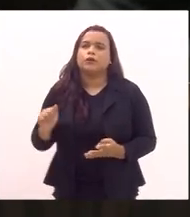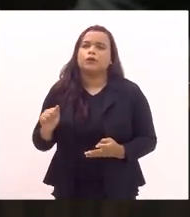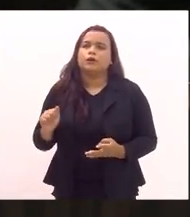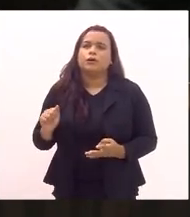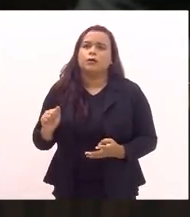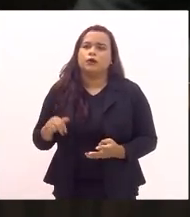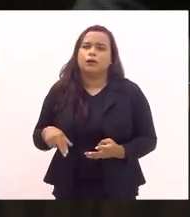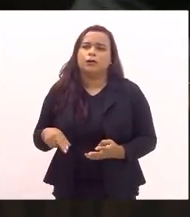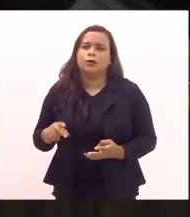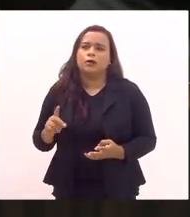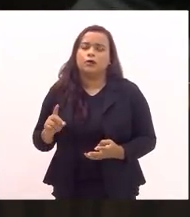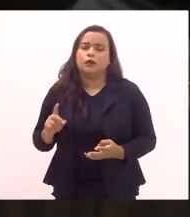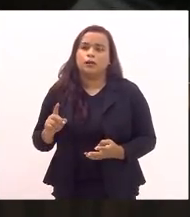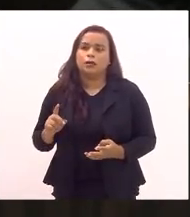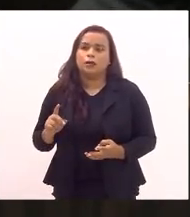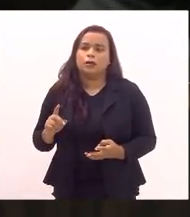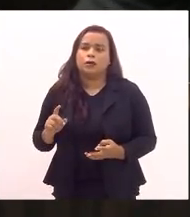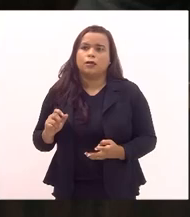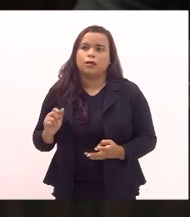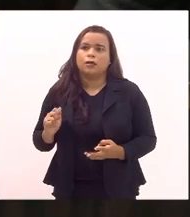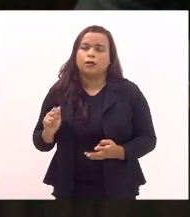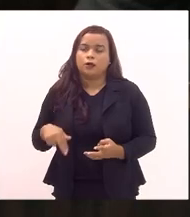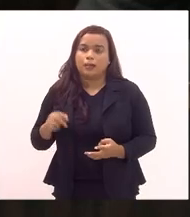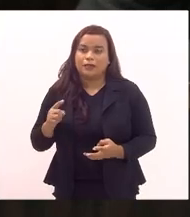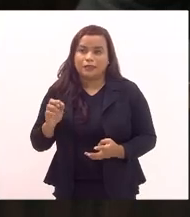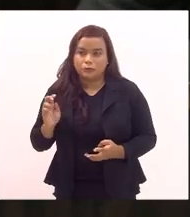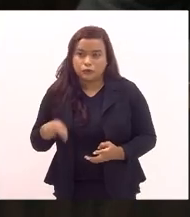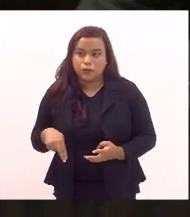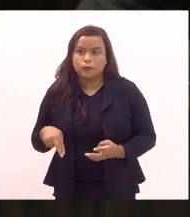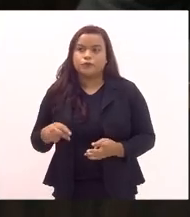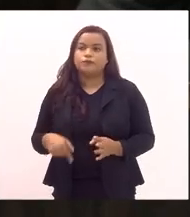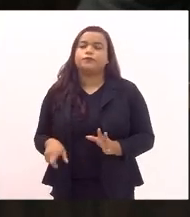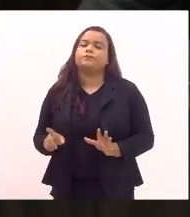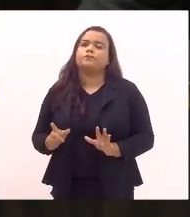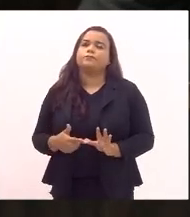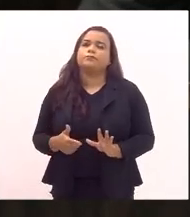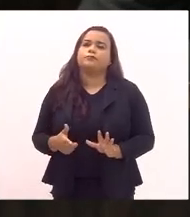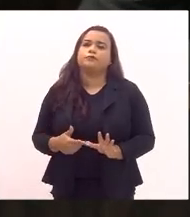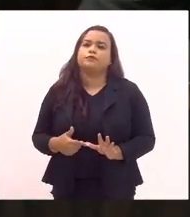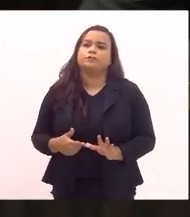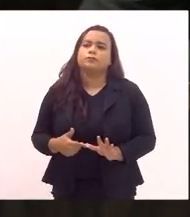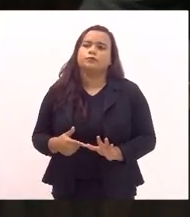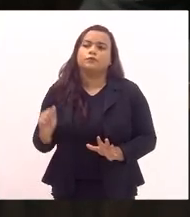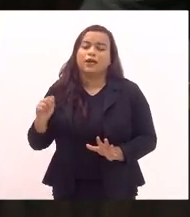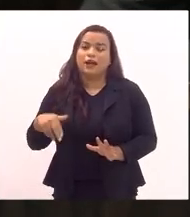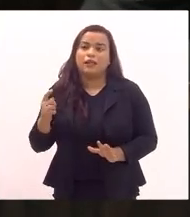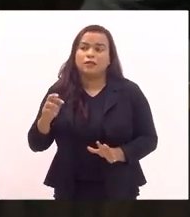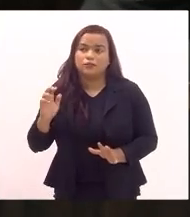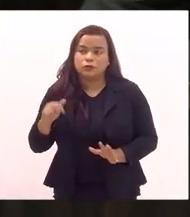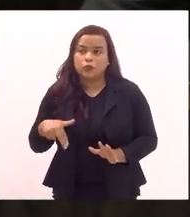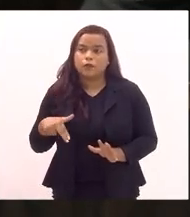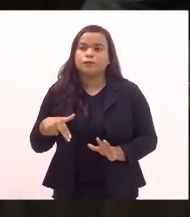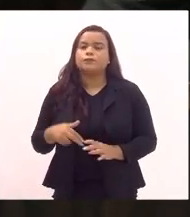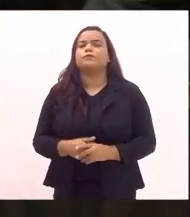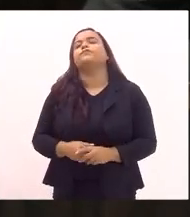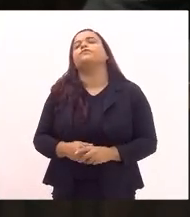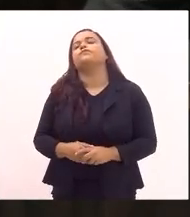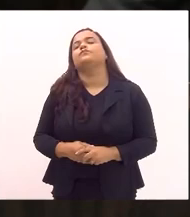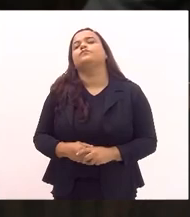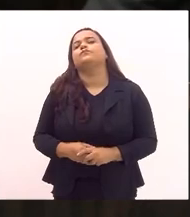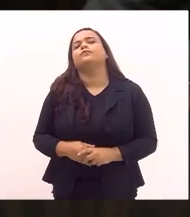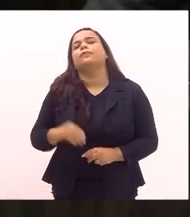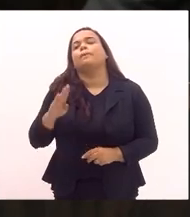knoplock Alexandre knoploch Alexandre Anderson Alexandre Anderson Alexandre Anderson Moraes Wanderson